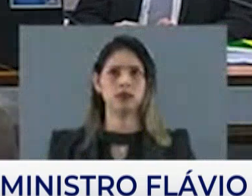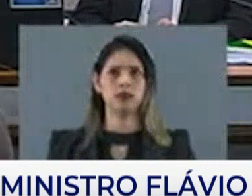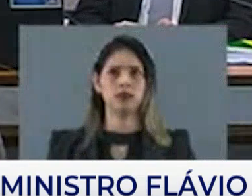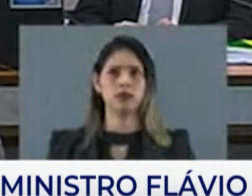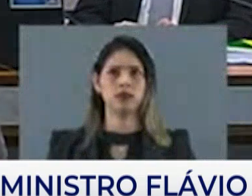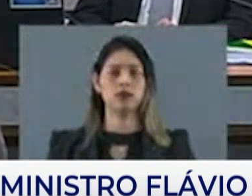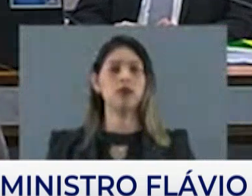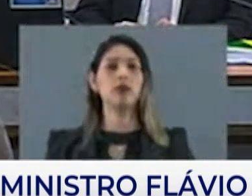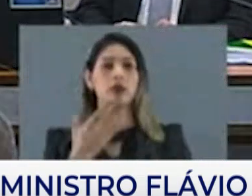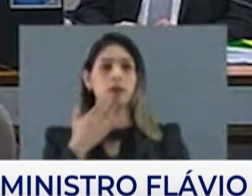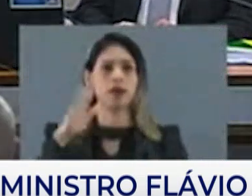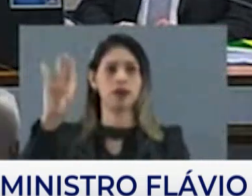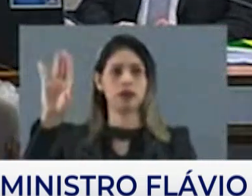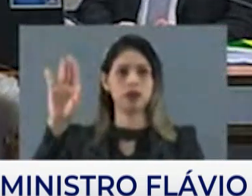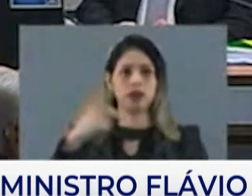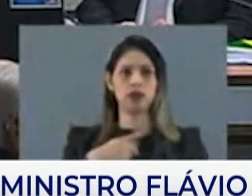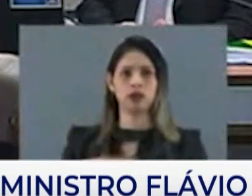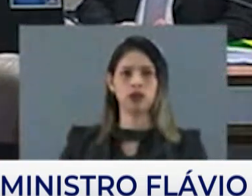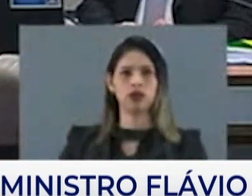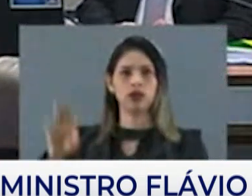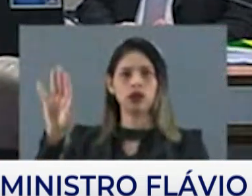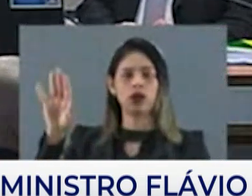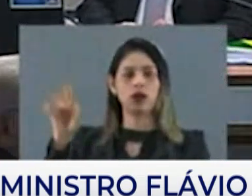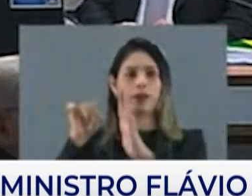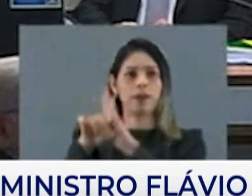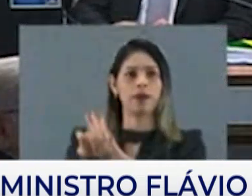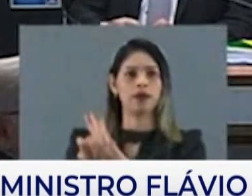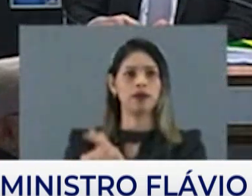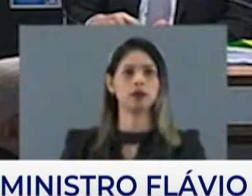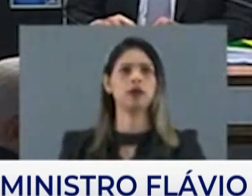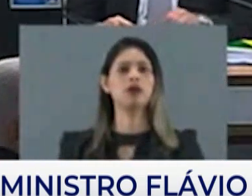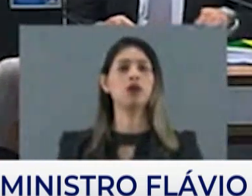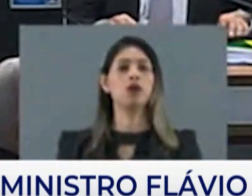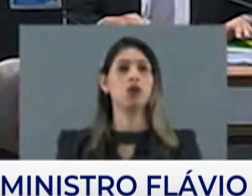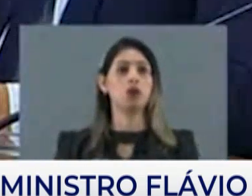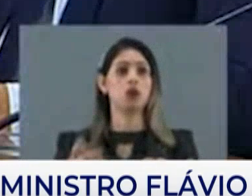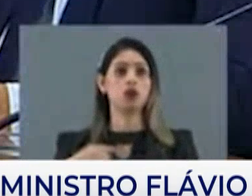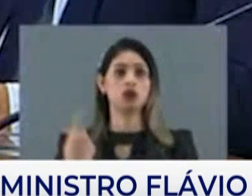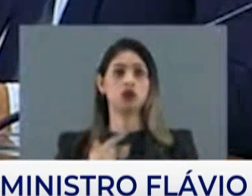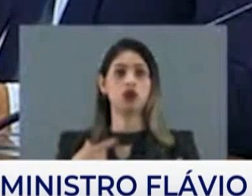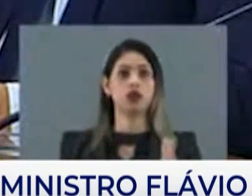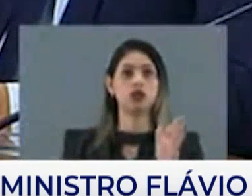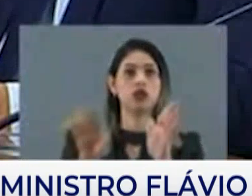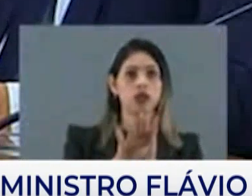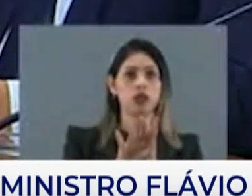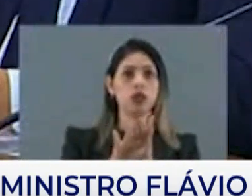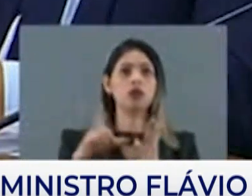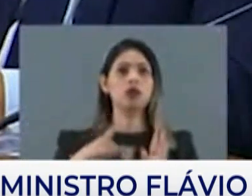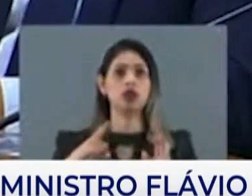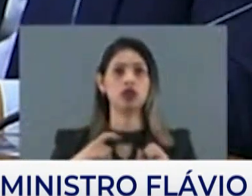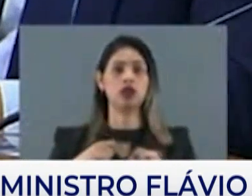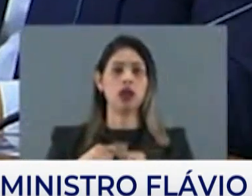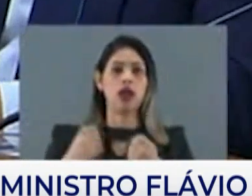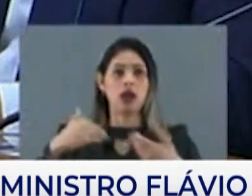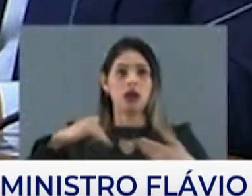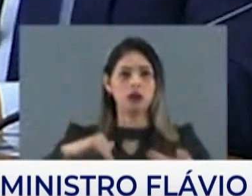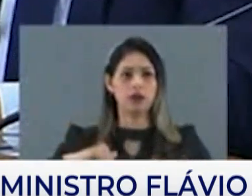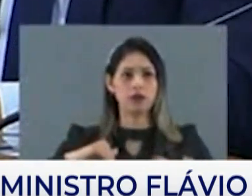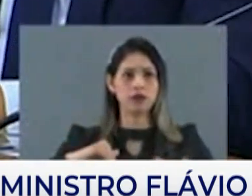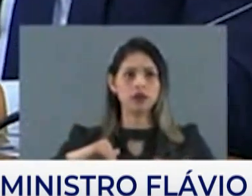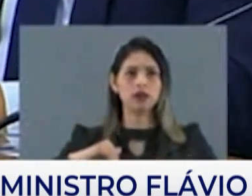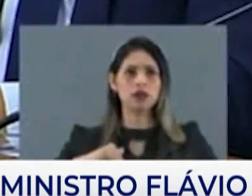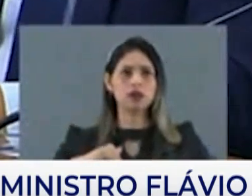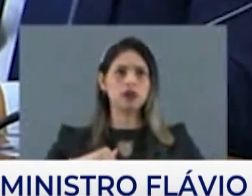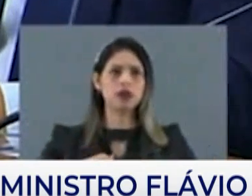os dois indicados passaram por diversos essas perguntas o presidente Lula chegou a exonerar quatro ministros que também são